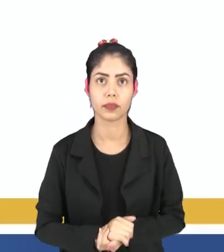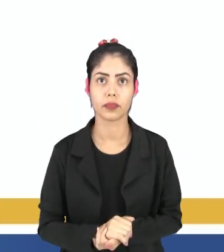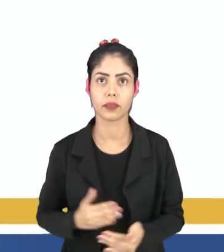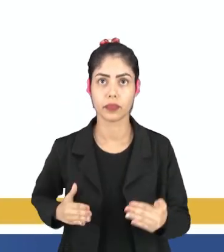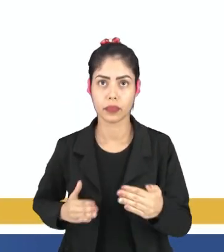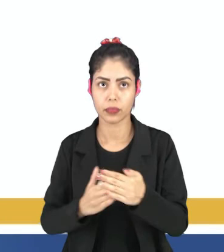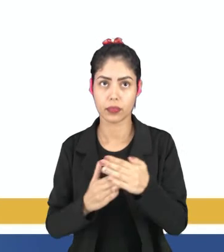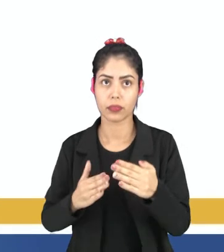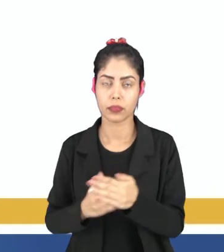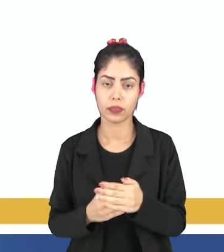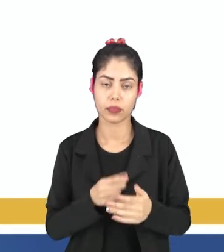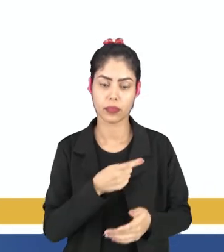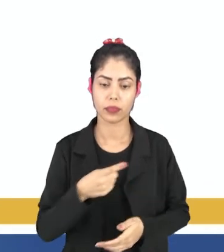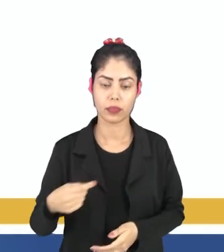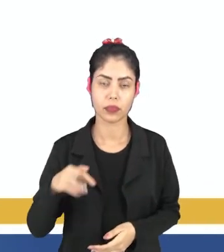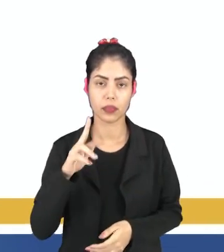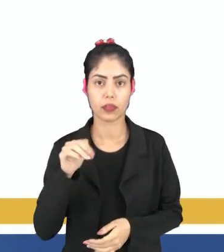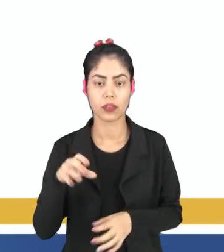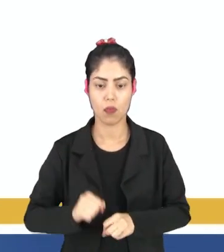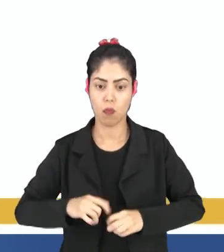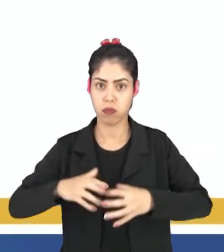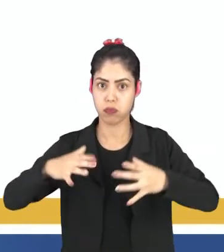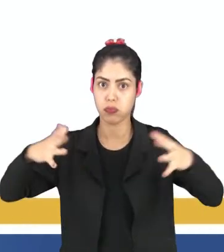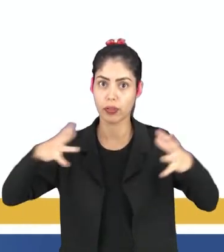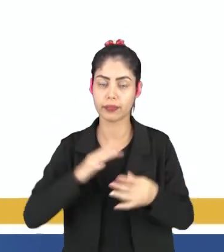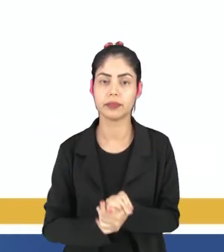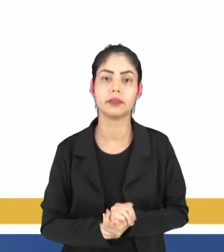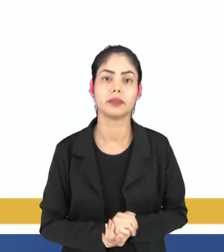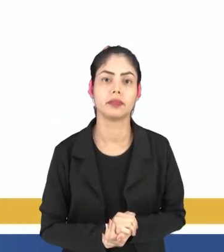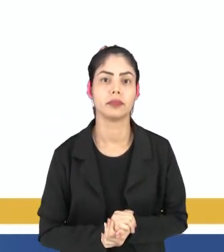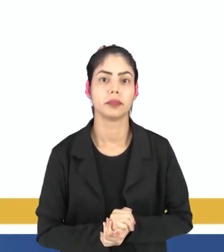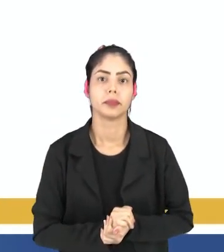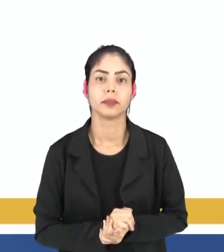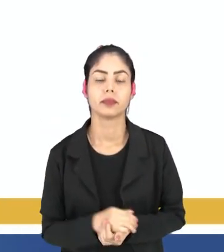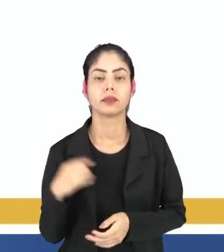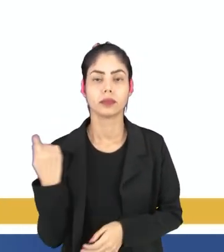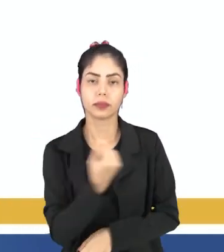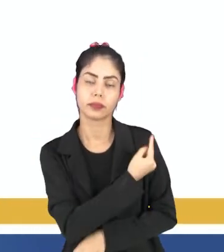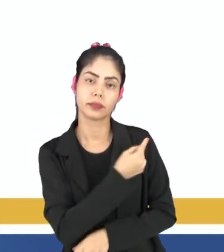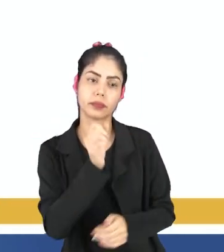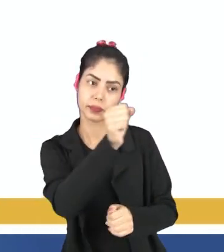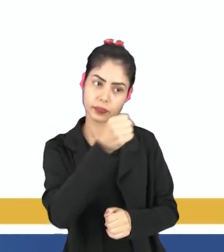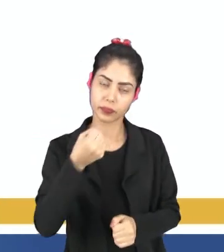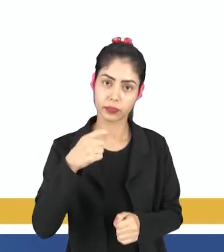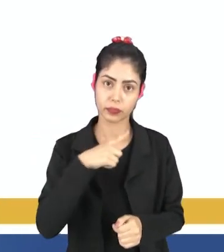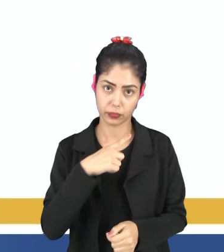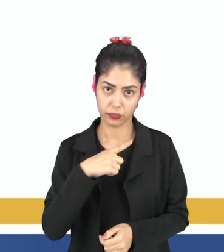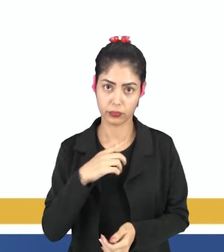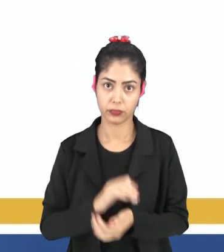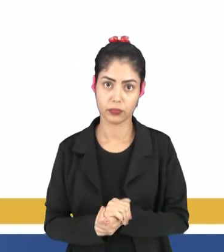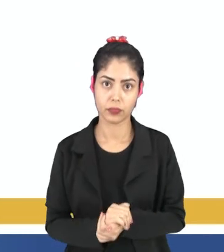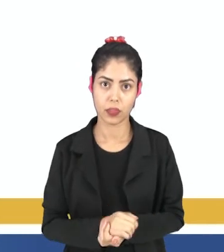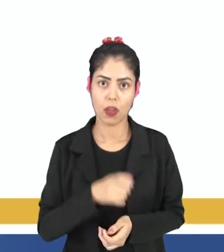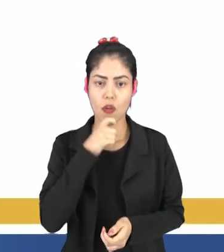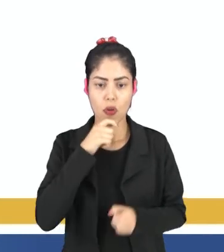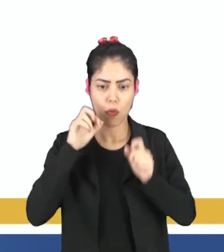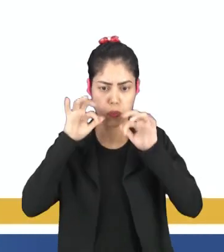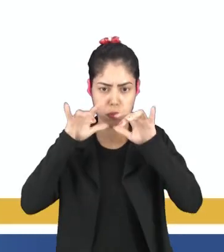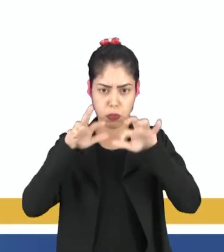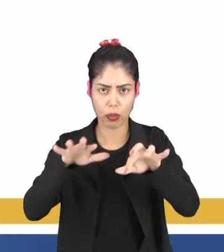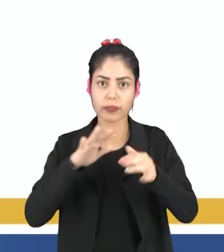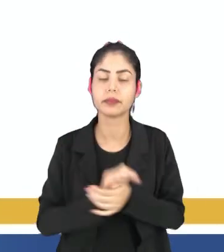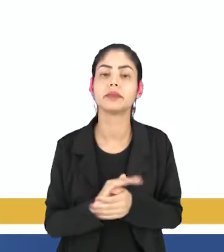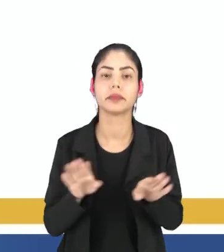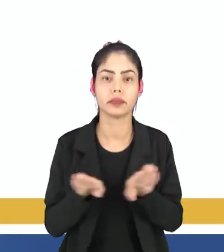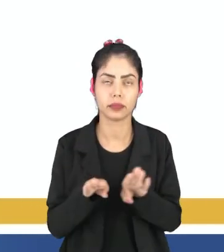impede que bactérias e fungos cresçam ali, tá? Então, nossa geladeira, ela tem um compartimento de resfriamento e ela